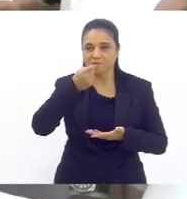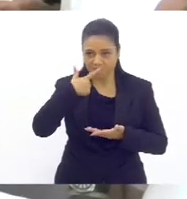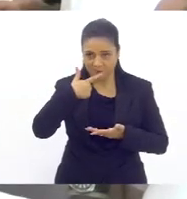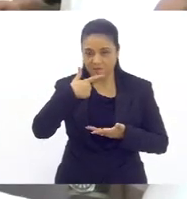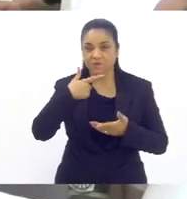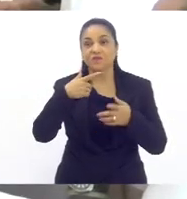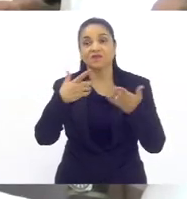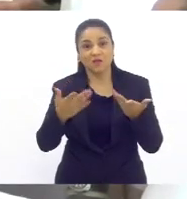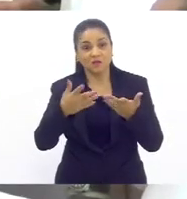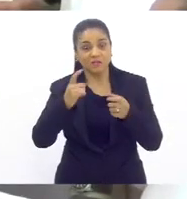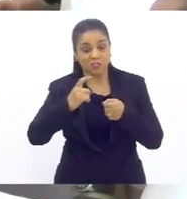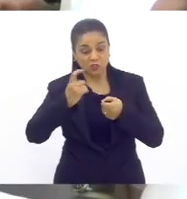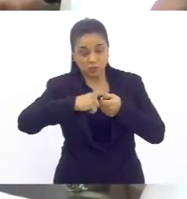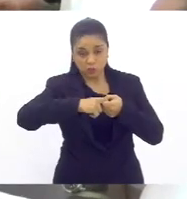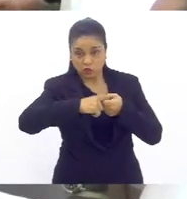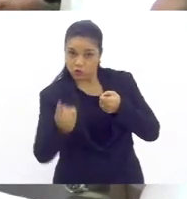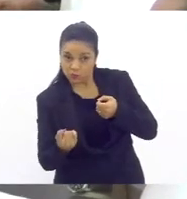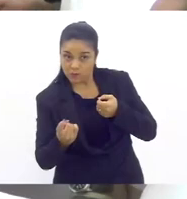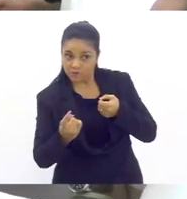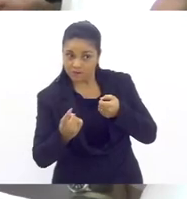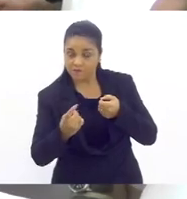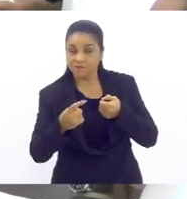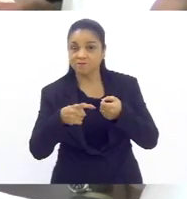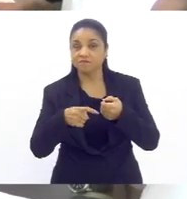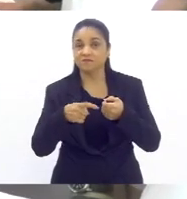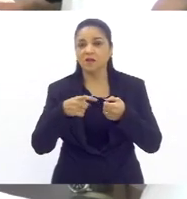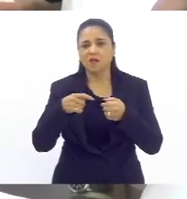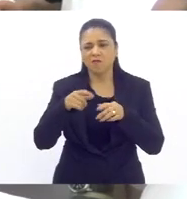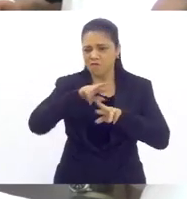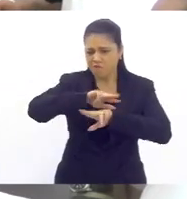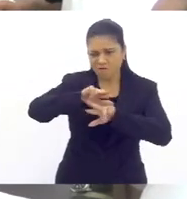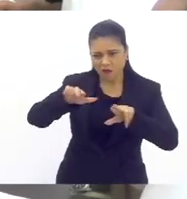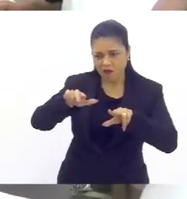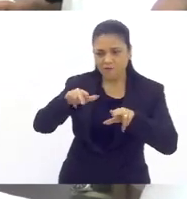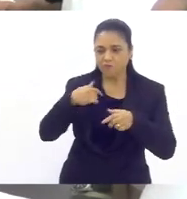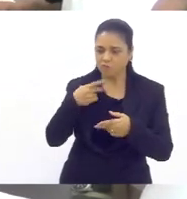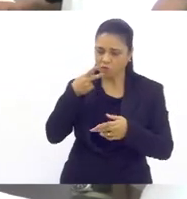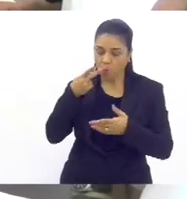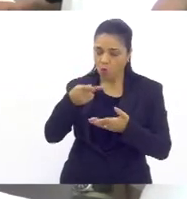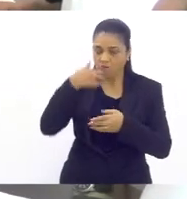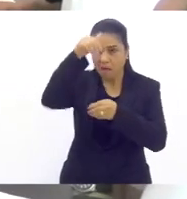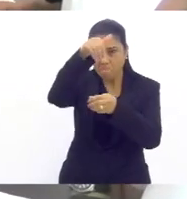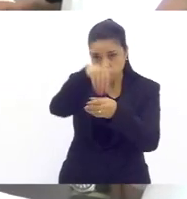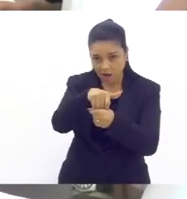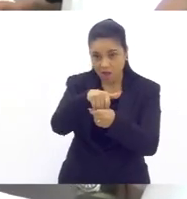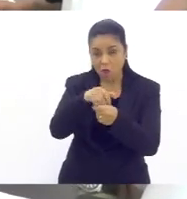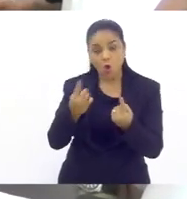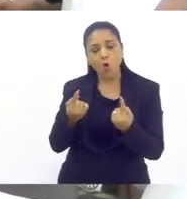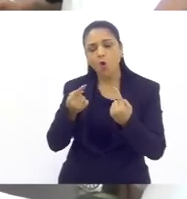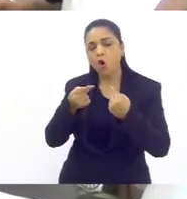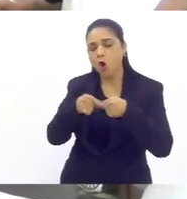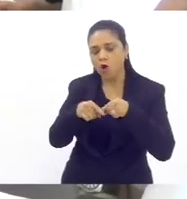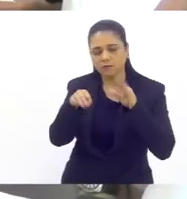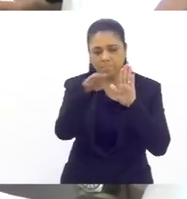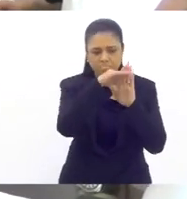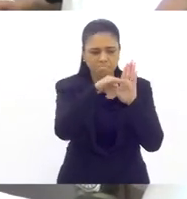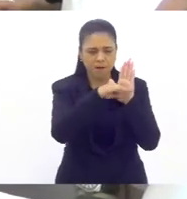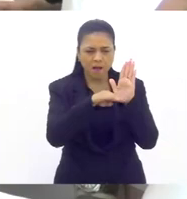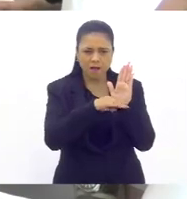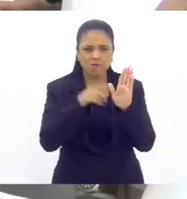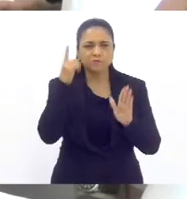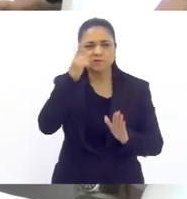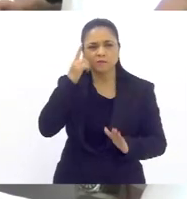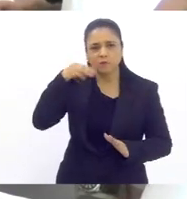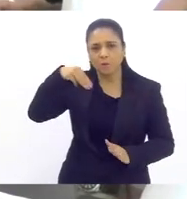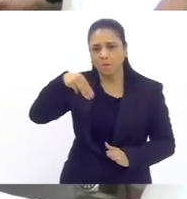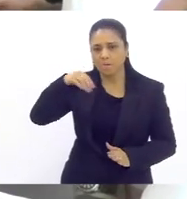veto foi muito engraçado que vários deles eu vou declarar meu voto aqui quero dizer que eu sou contra essas pautas que defende